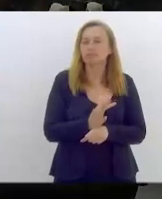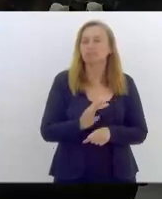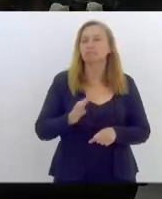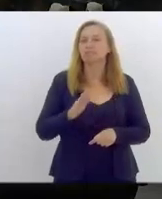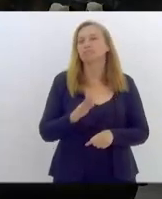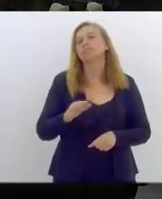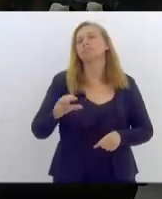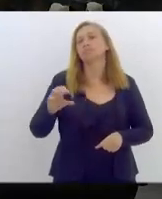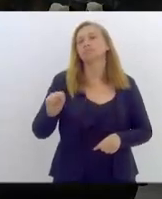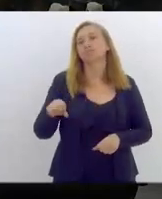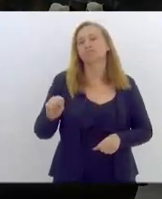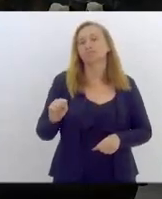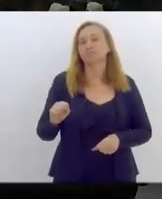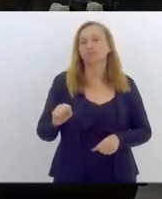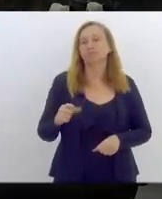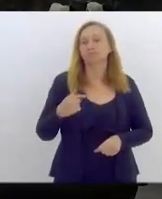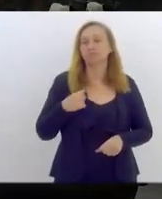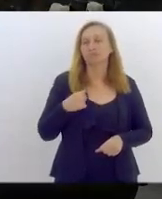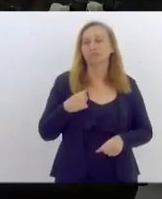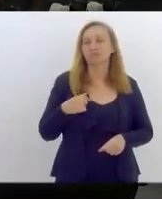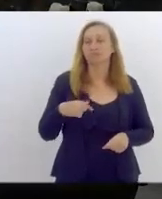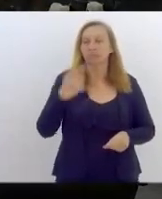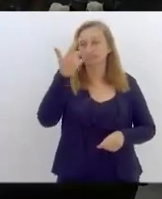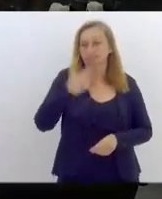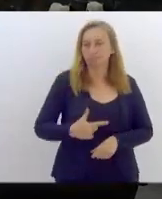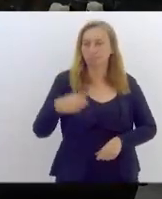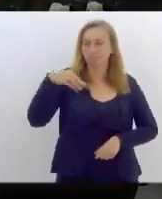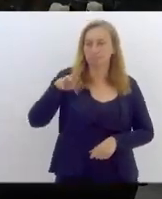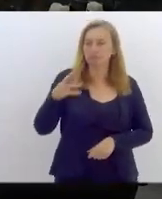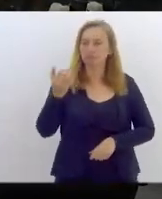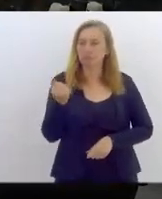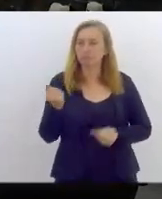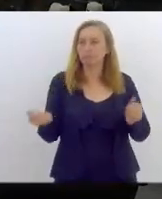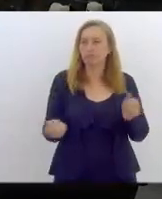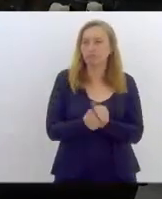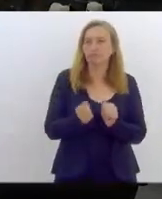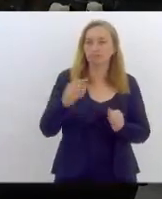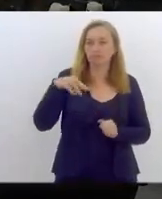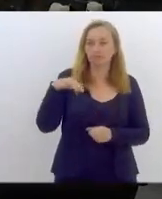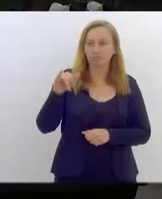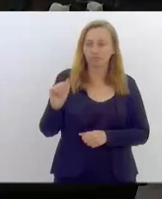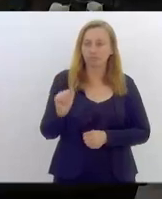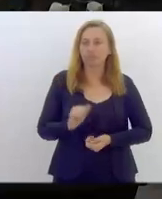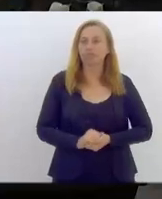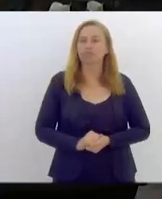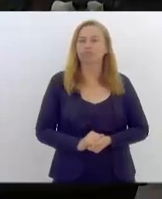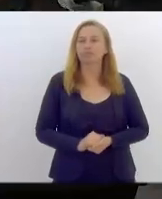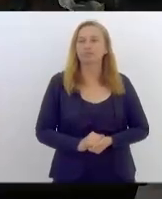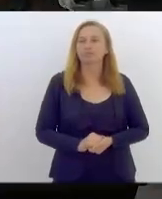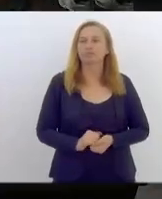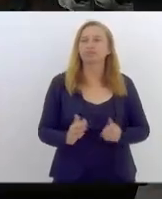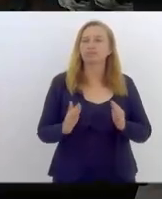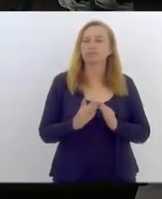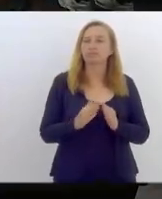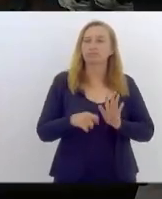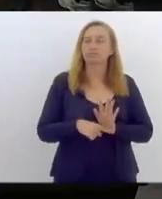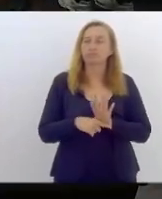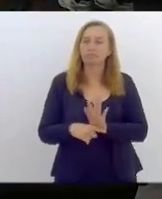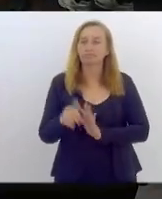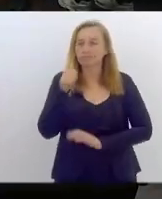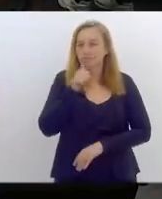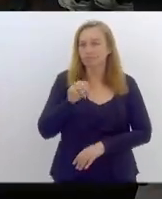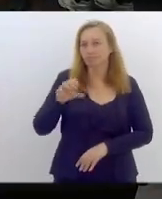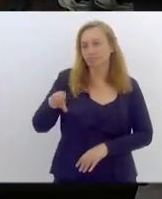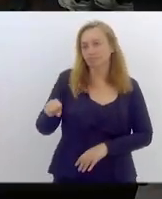da qual sou orgulhosamente madrinha, junto com Mônica Benício. Casa que atende mulheres